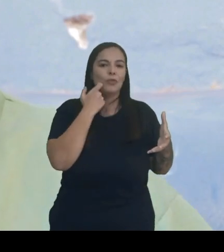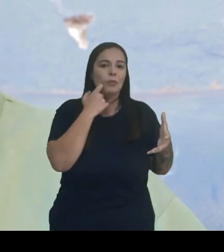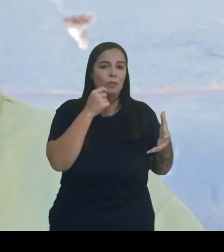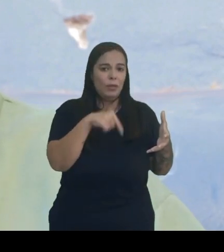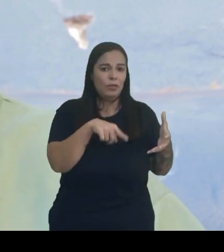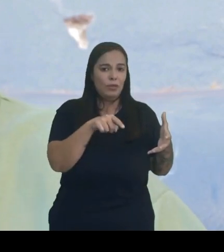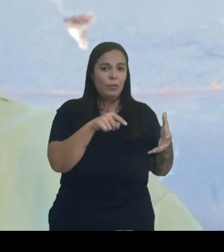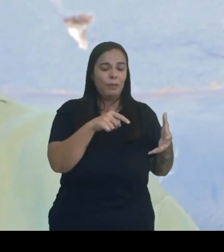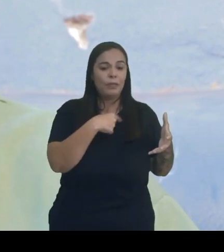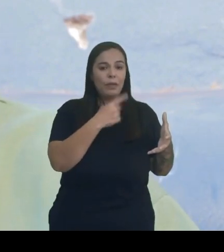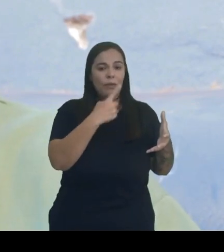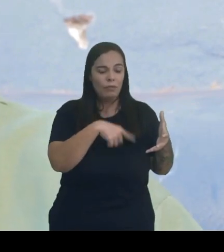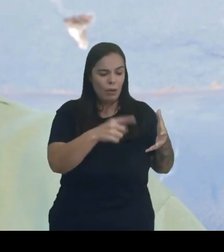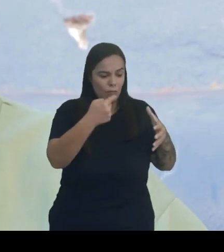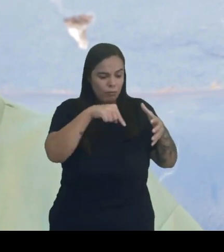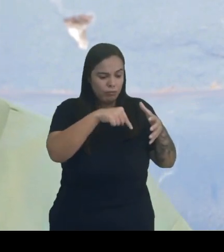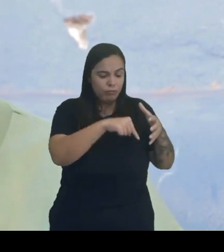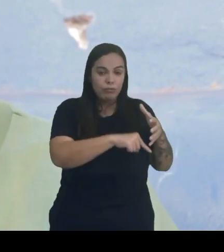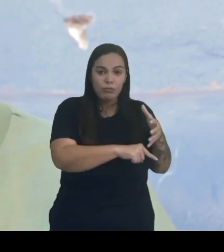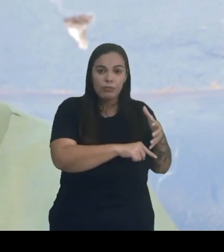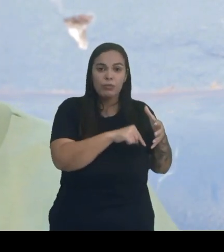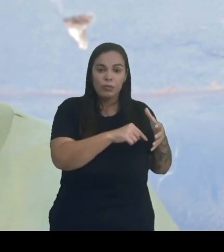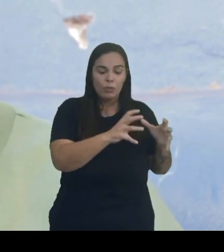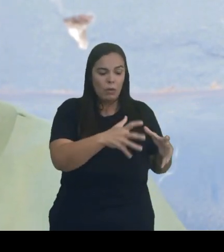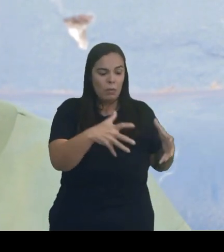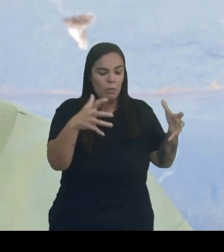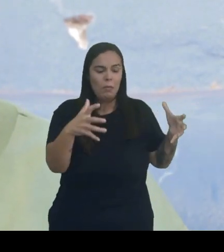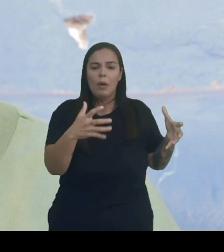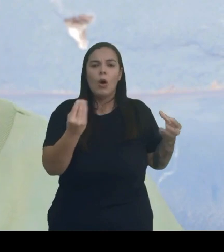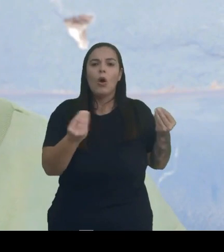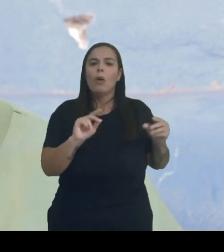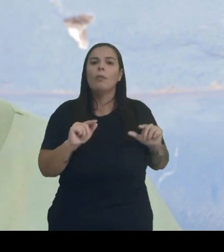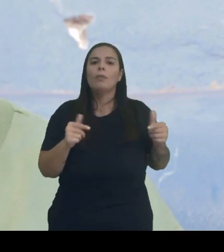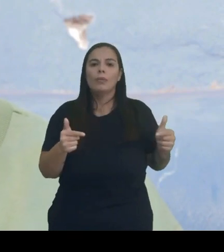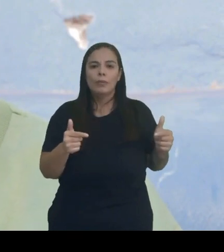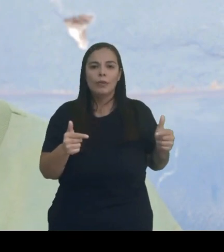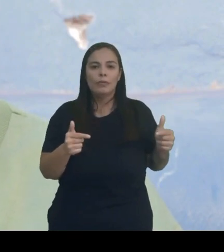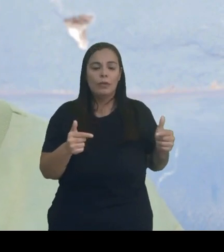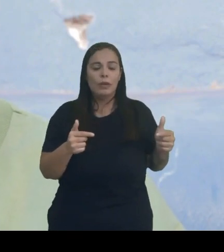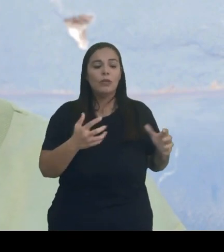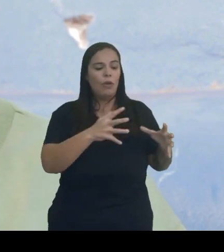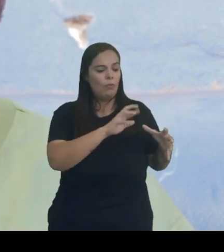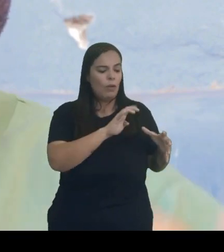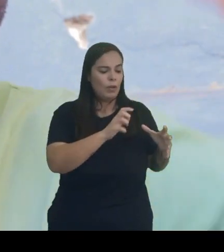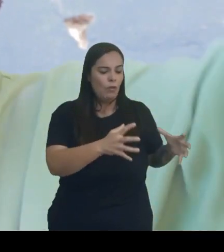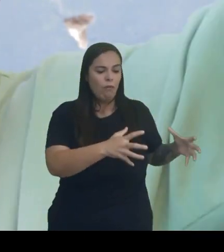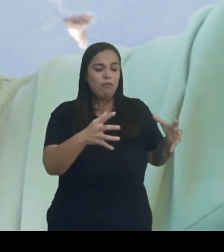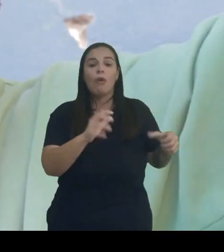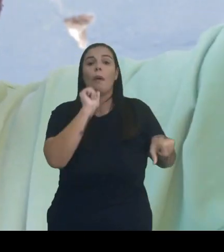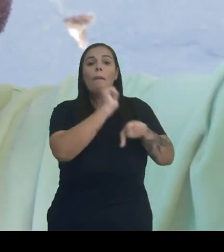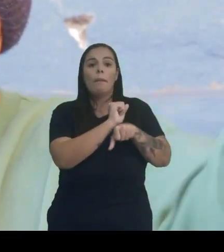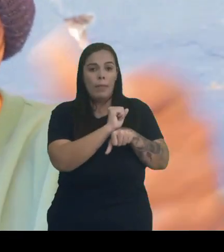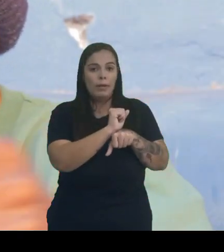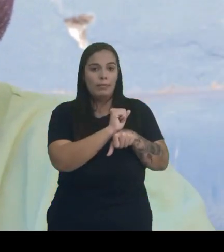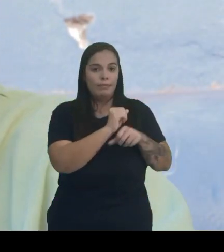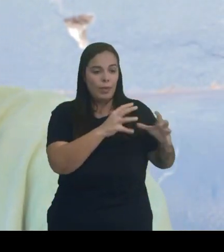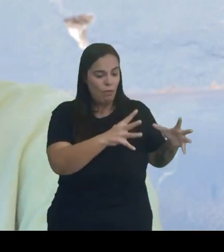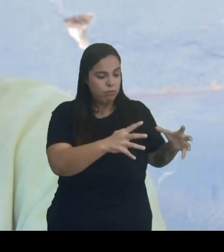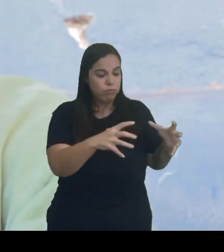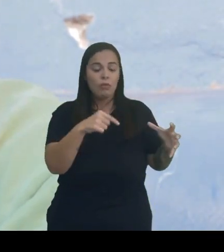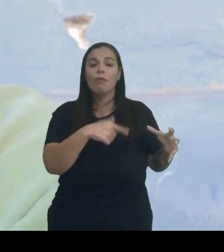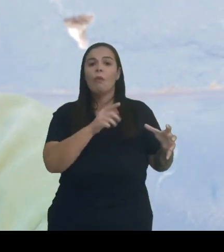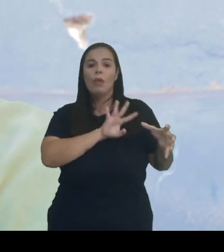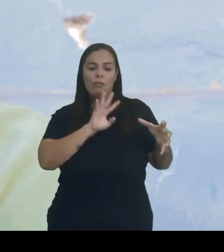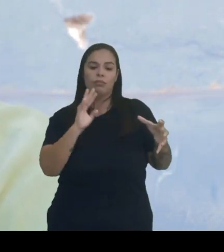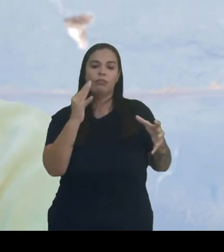no fundo, coisa. Aí o que você faz? Aí você manda parar a rede, né? Para a rede. Aí você vem, olha,